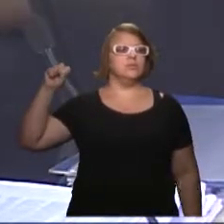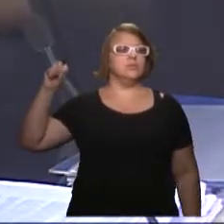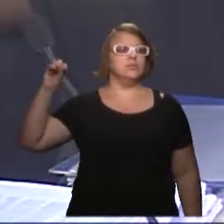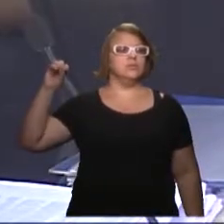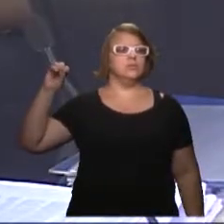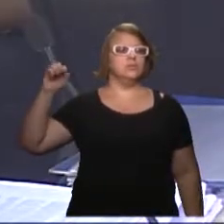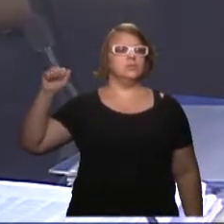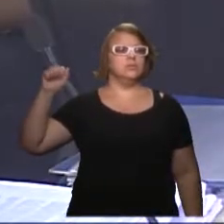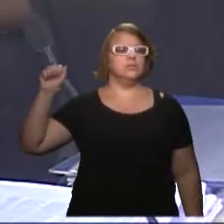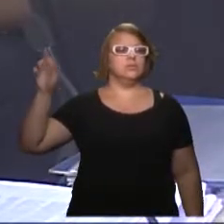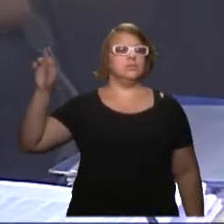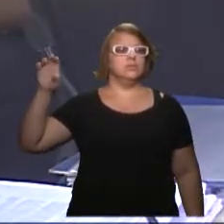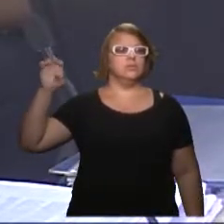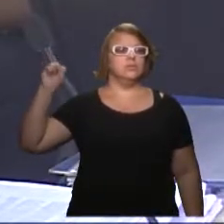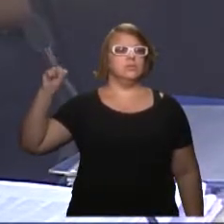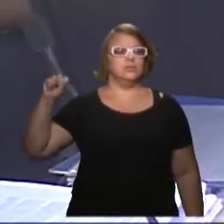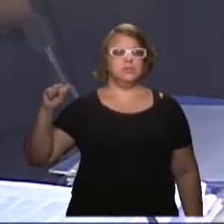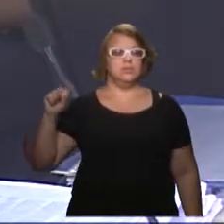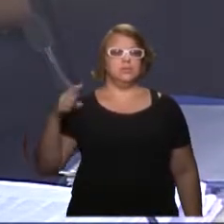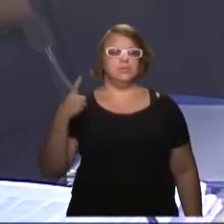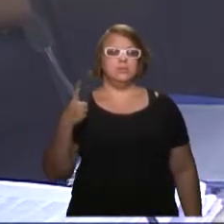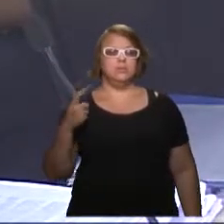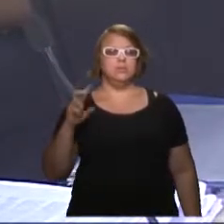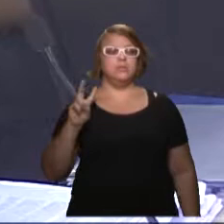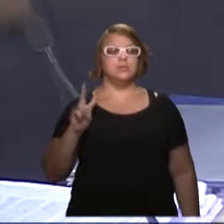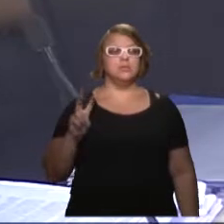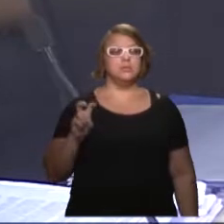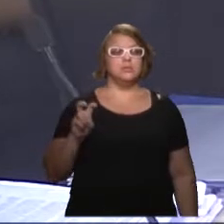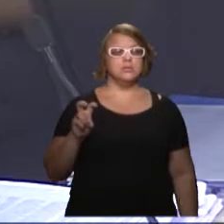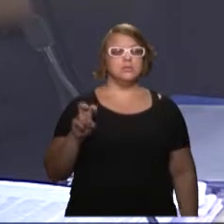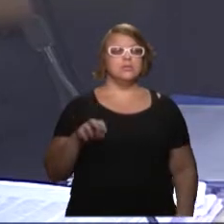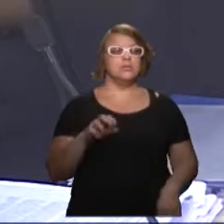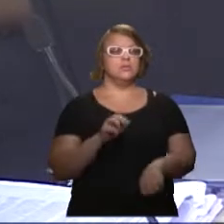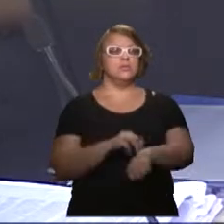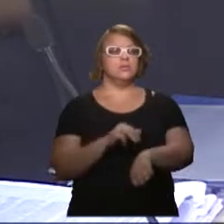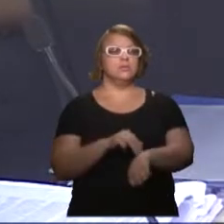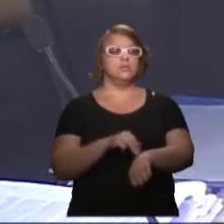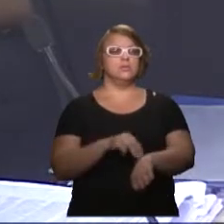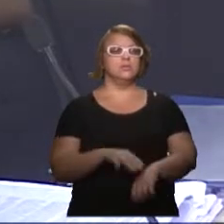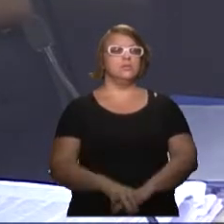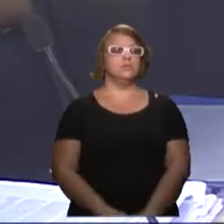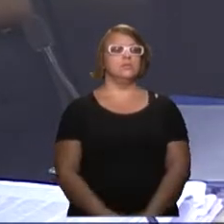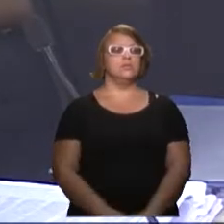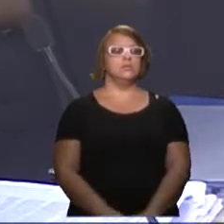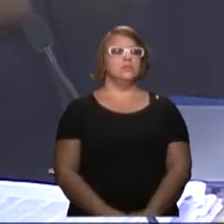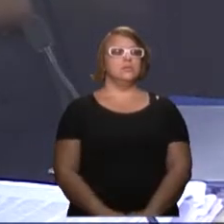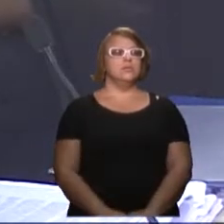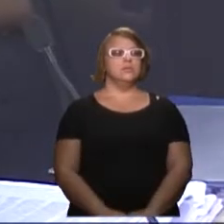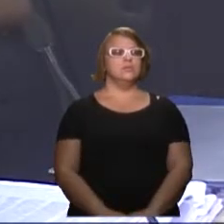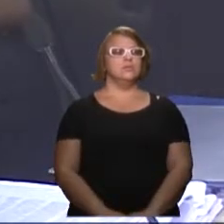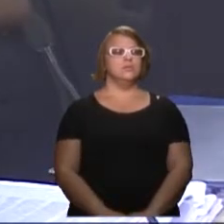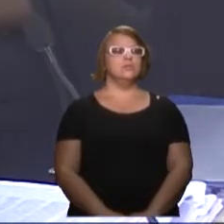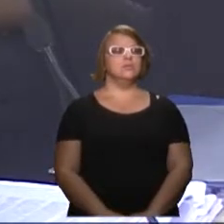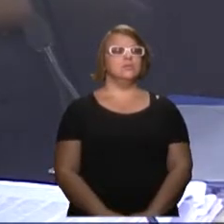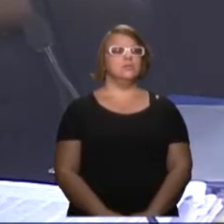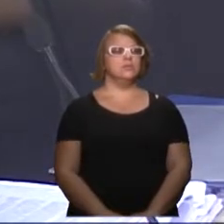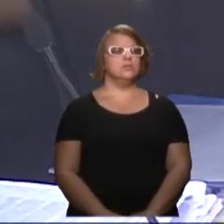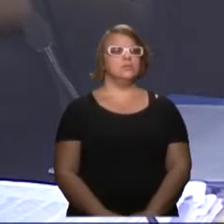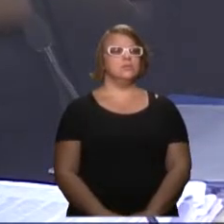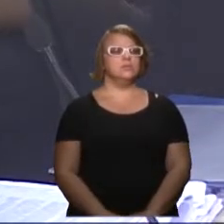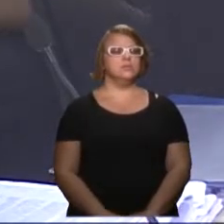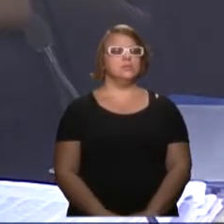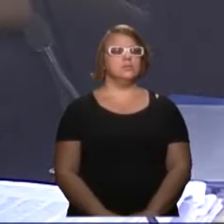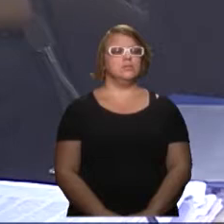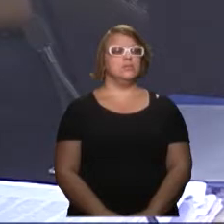Justiça e Redação, nós conversamos na comissão e também ouvimos do lado da Prefeitura, do IPMT, solicita a retirada em